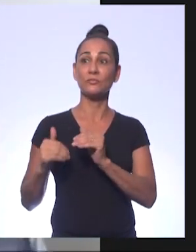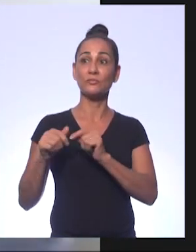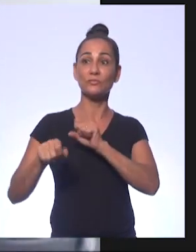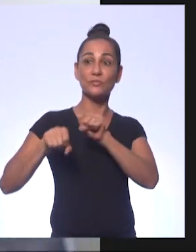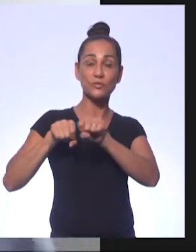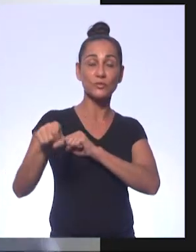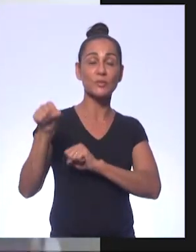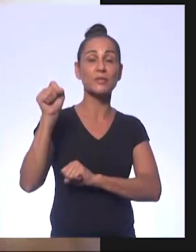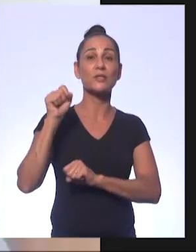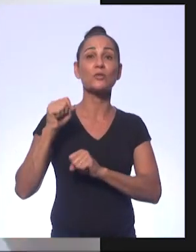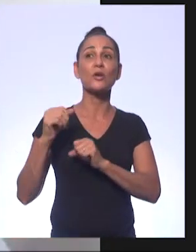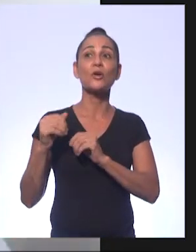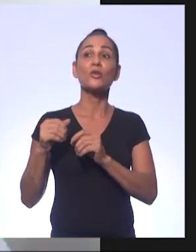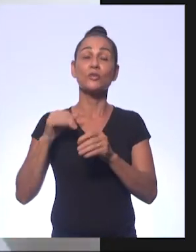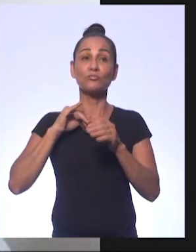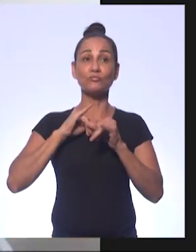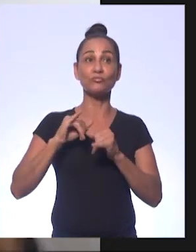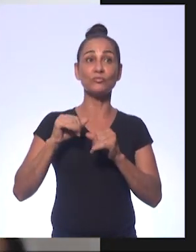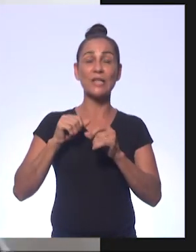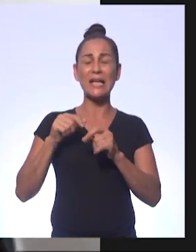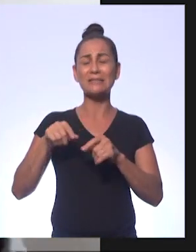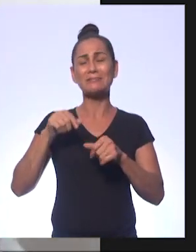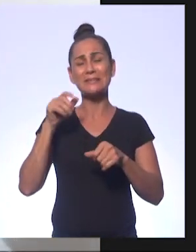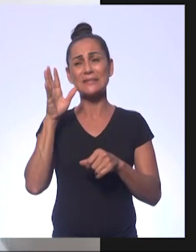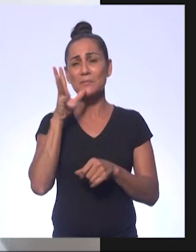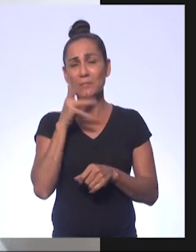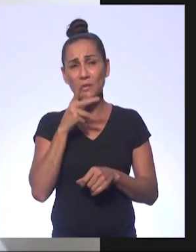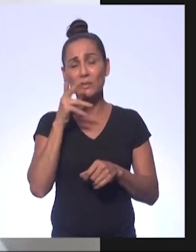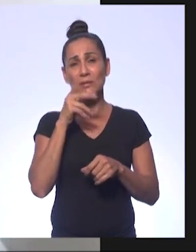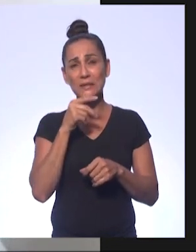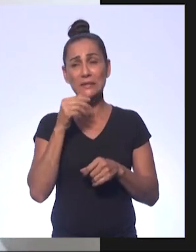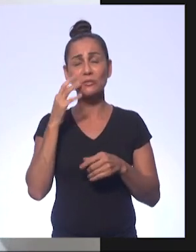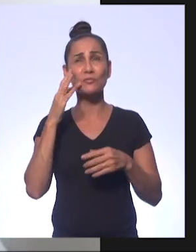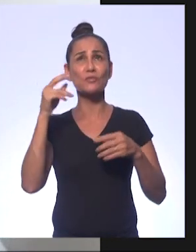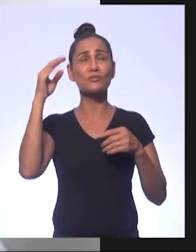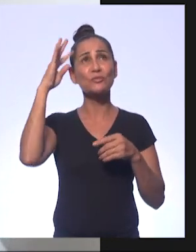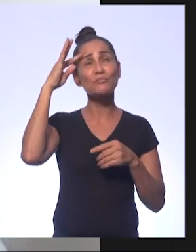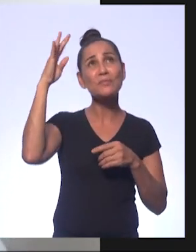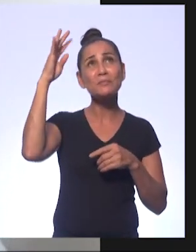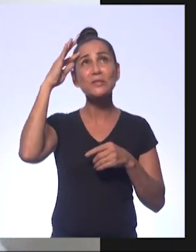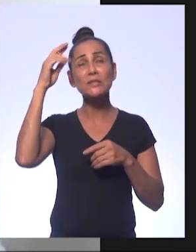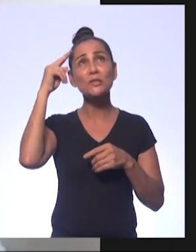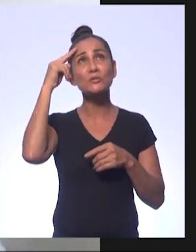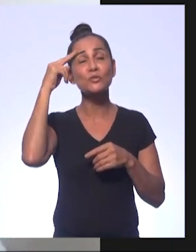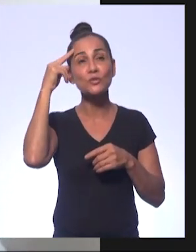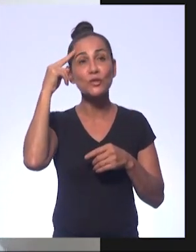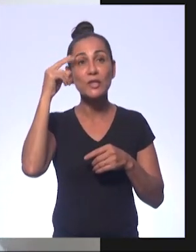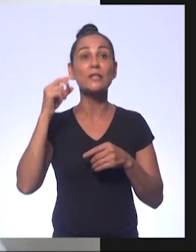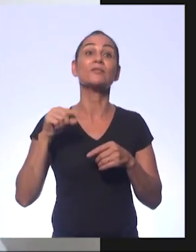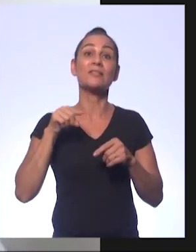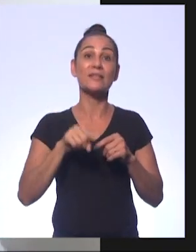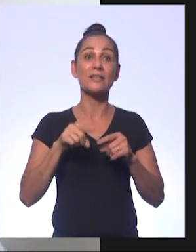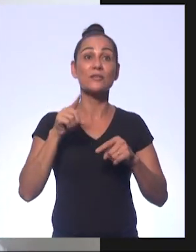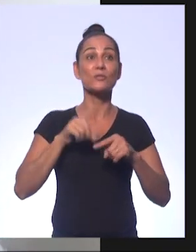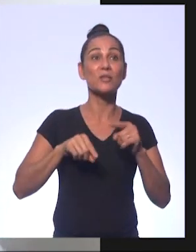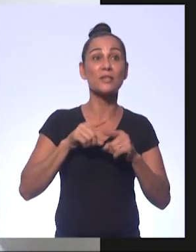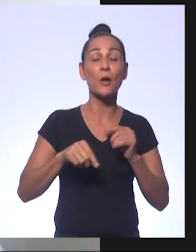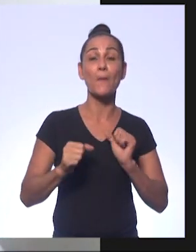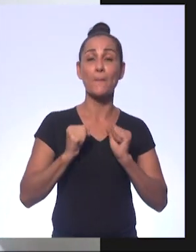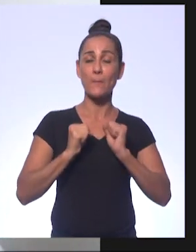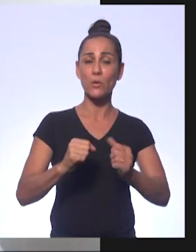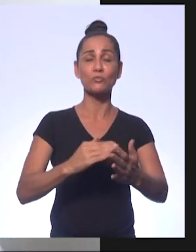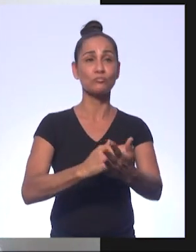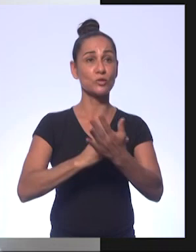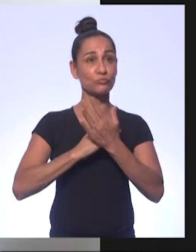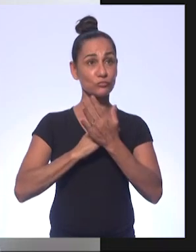Porque a avaliação formativa gasta muito tempo. Então, eu fico sonhando que a máquina e as iniciativas possam nos